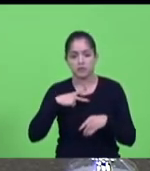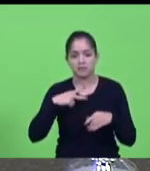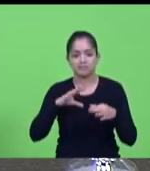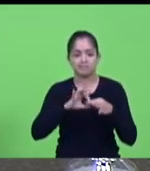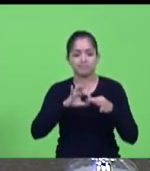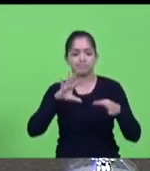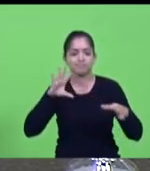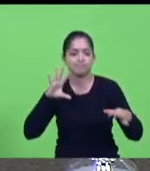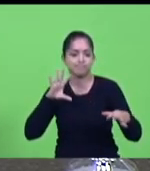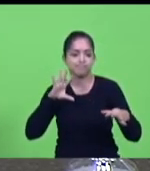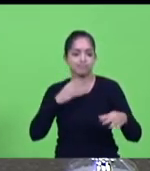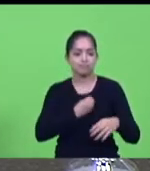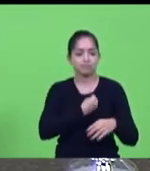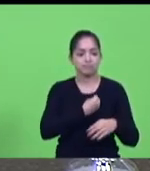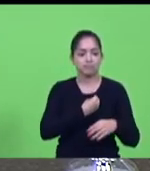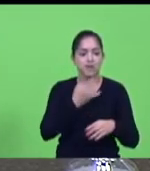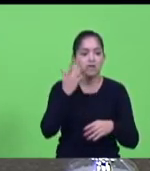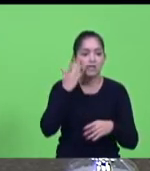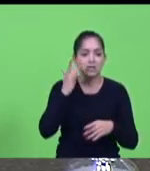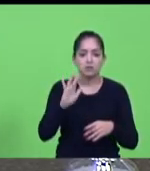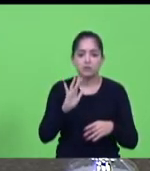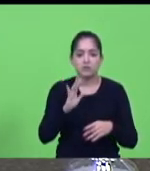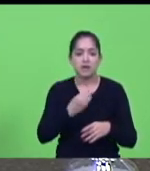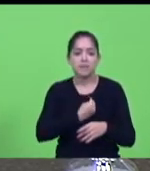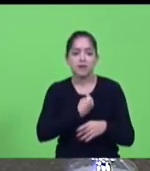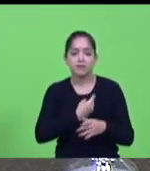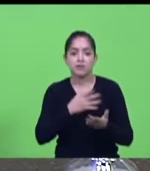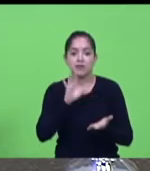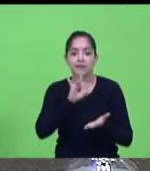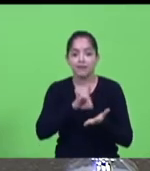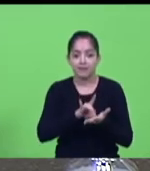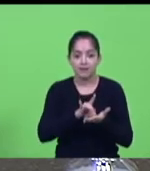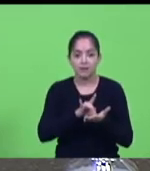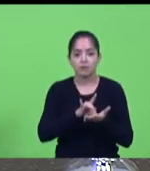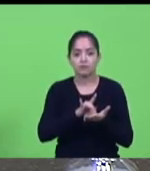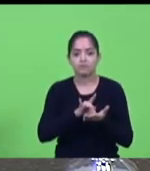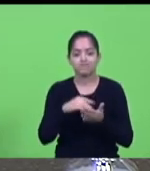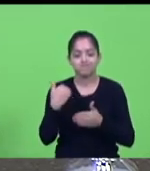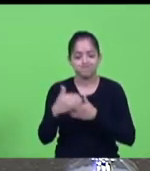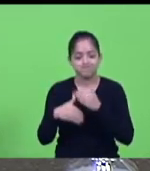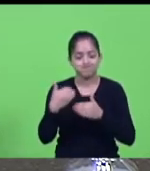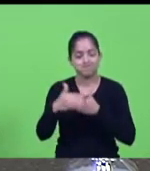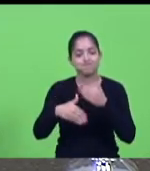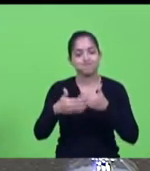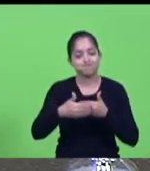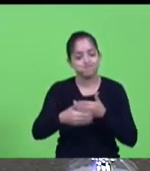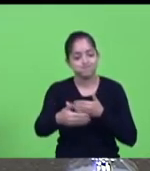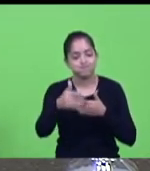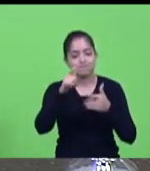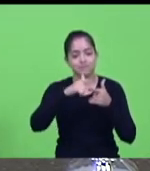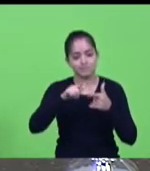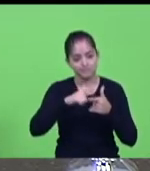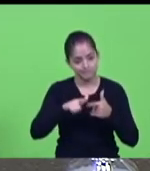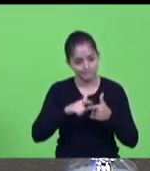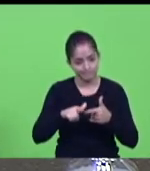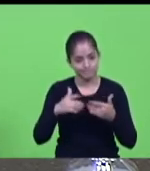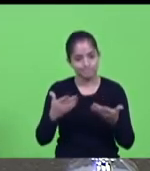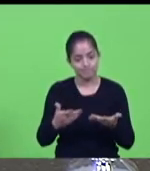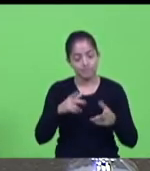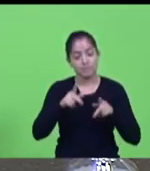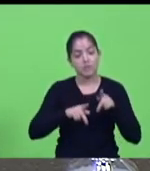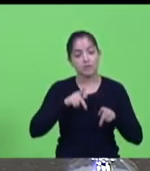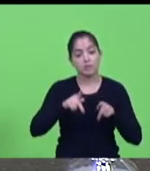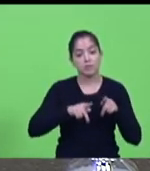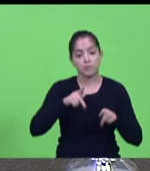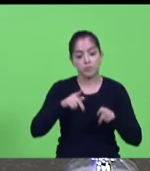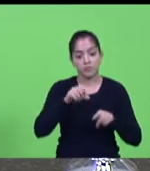desconectadas da vida real, gere tantos transtornos e problemas para o povo